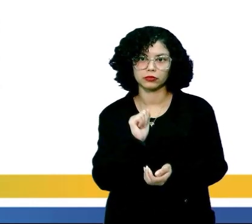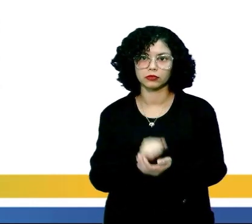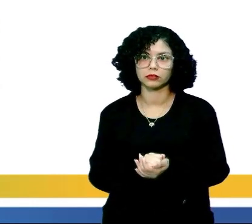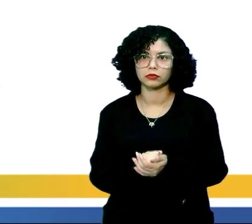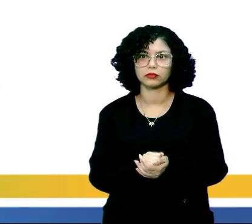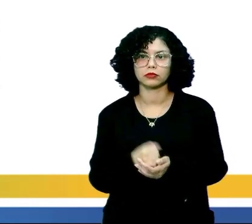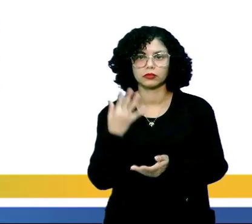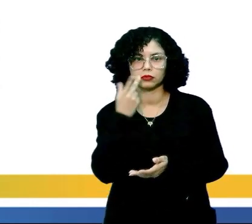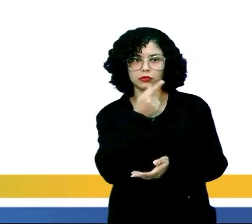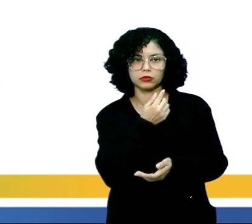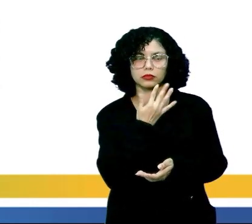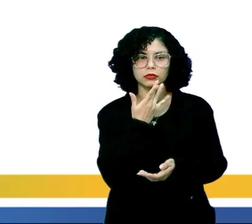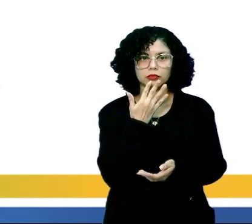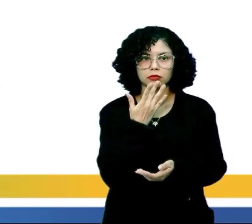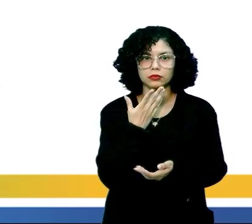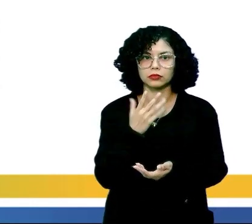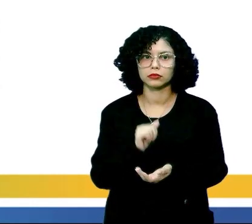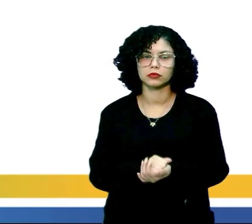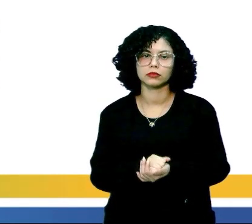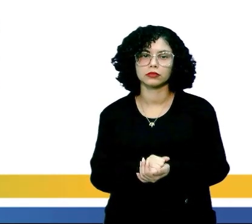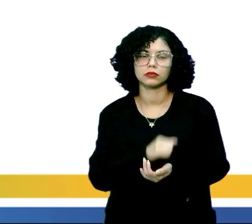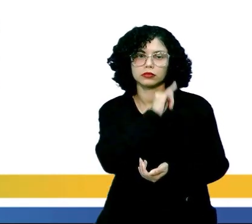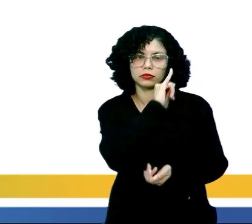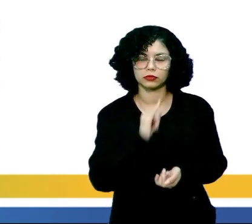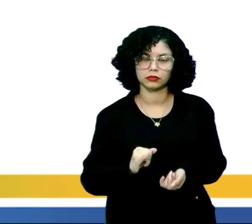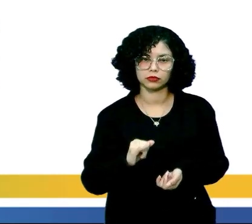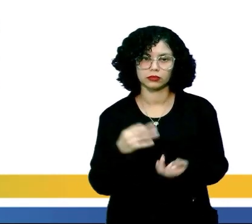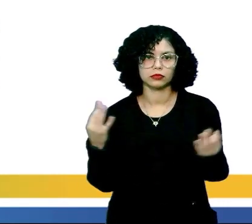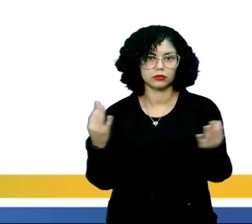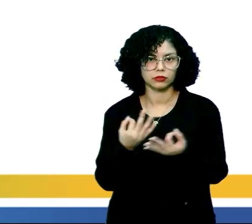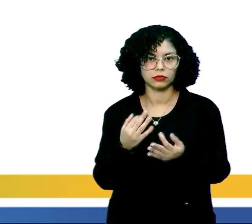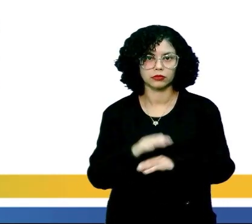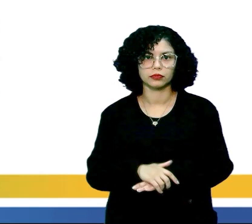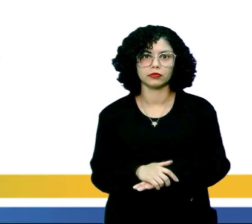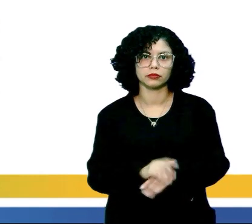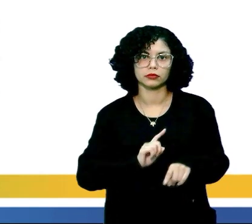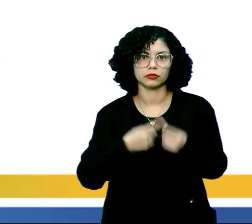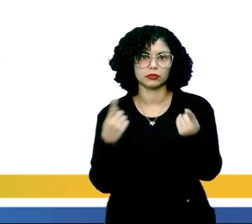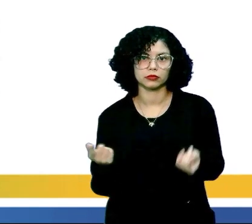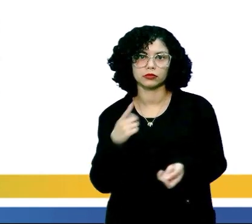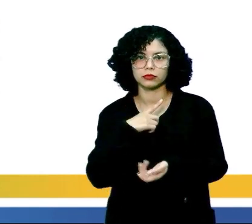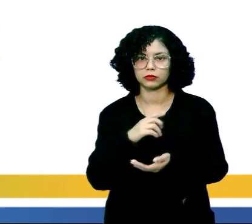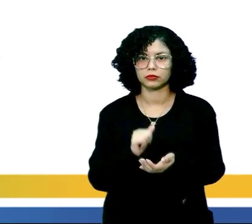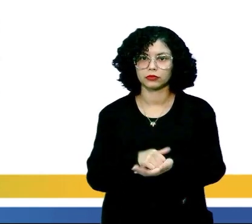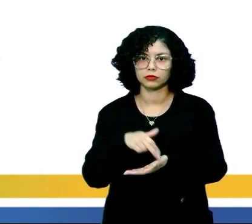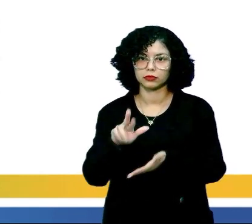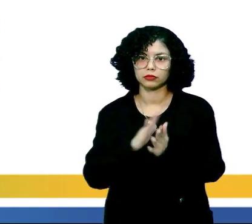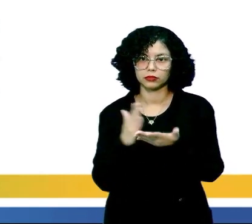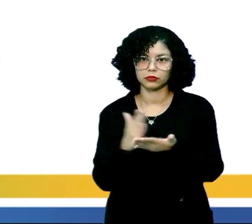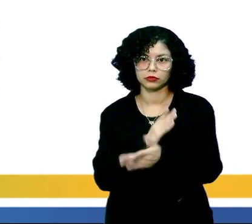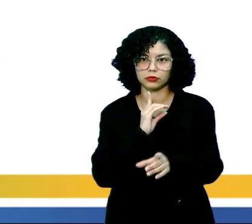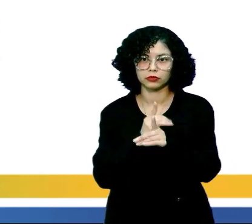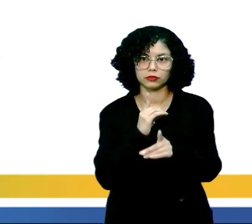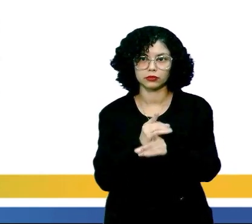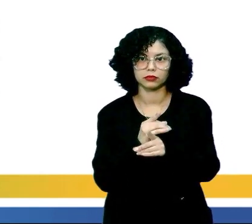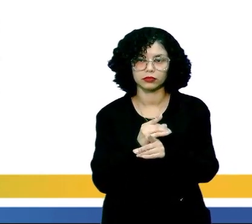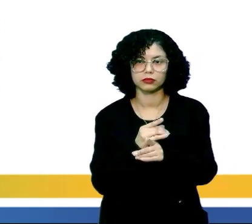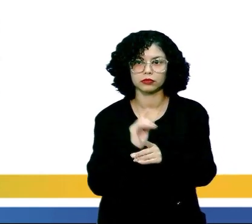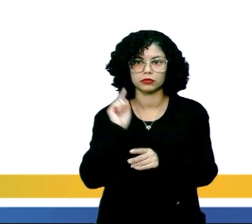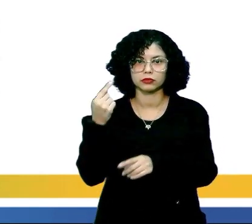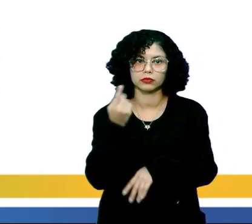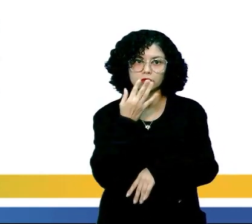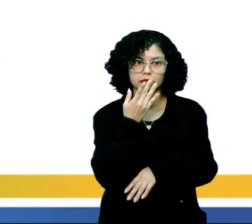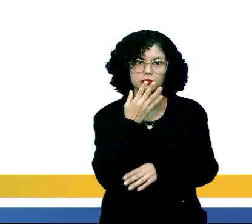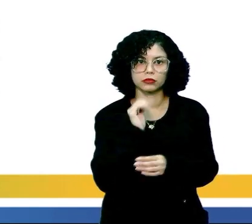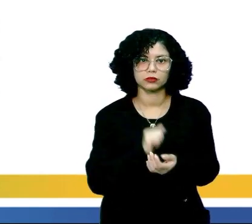pavão ostentando o esplendor de suas cores. É um luxo imperial. Mas andei lendo livros e descobri